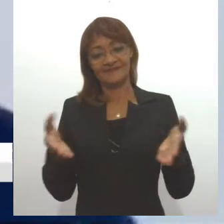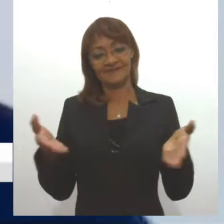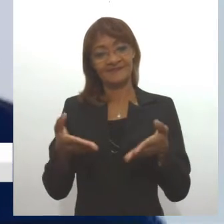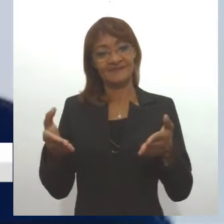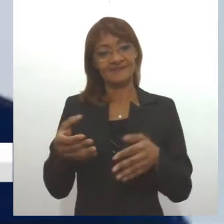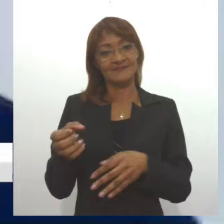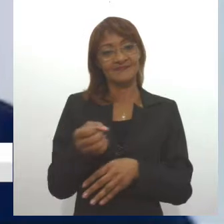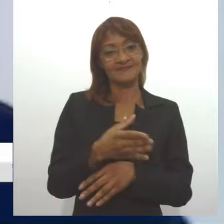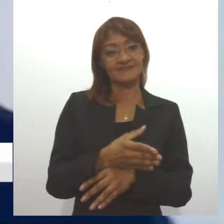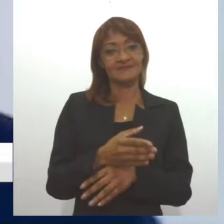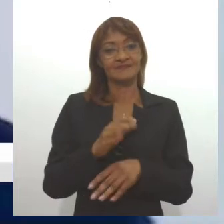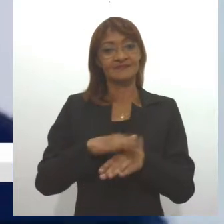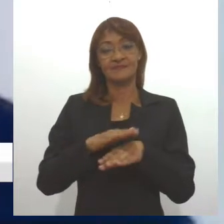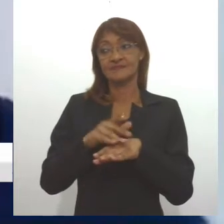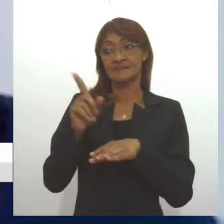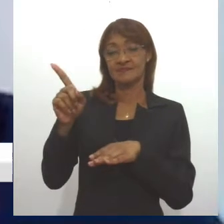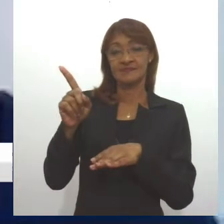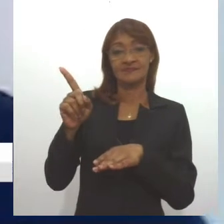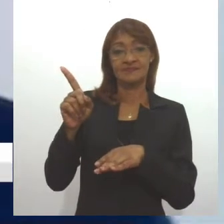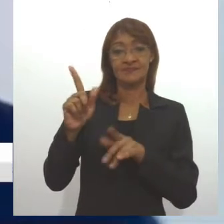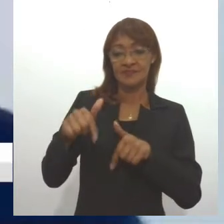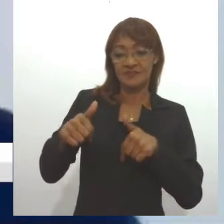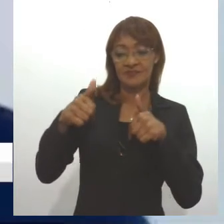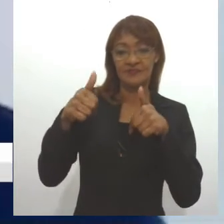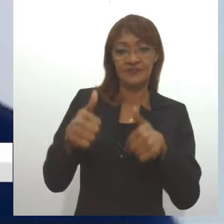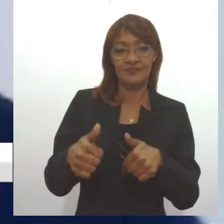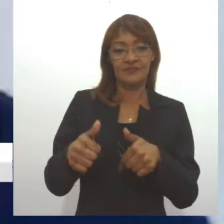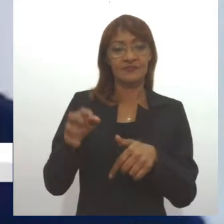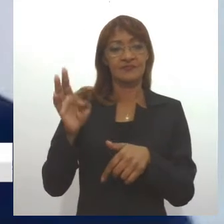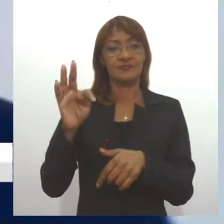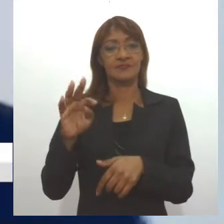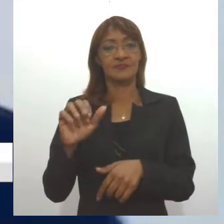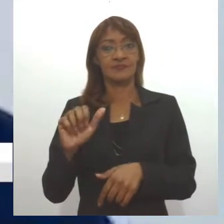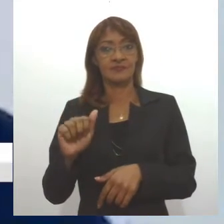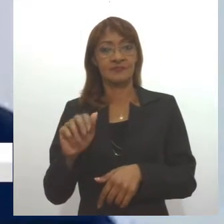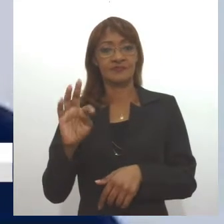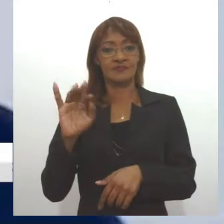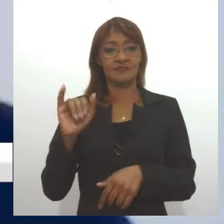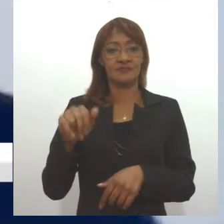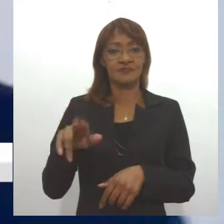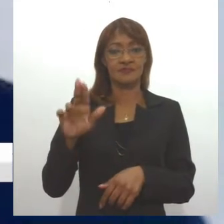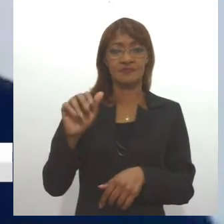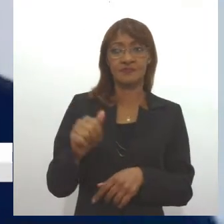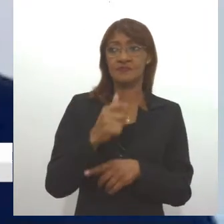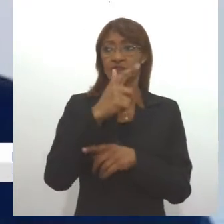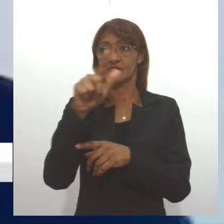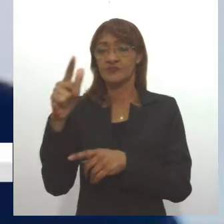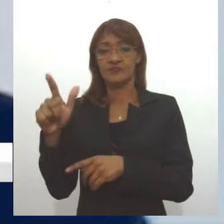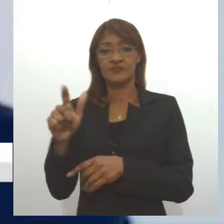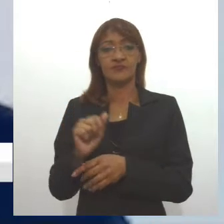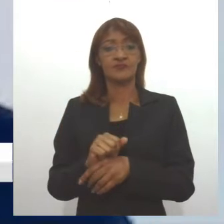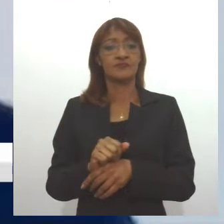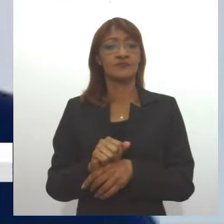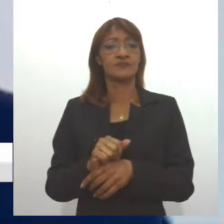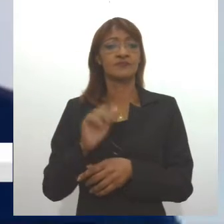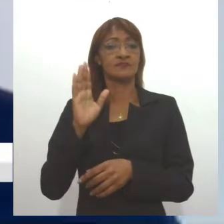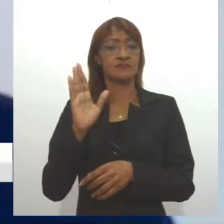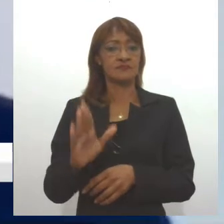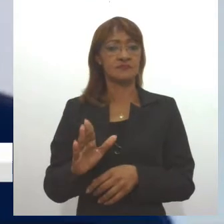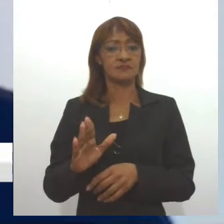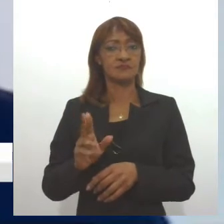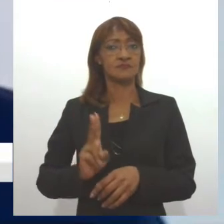comparado à trajetória de luta da Astra, da Tatiana, da Unidas e de tantas outras ONGs, né, que estão à